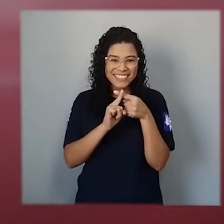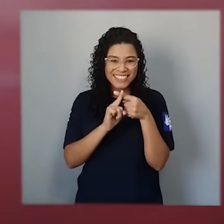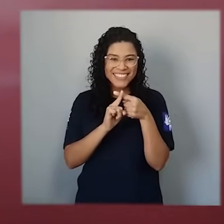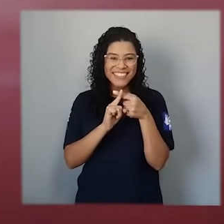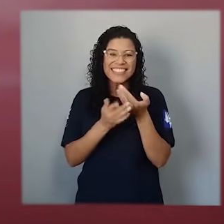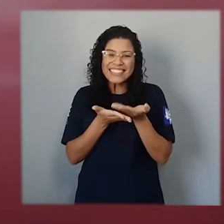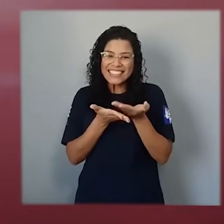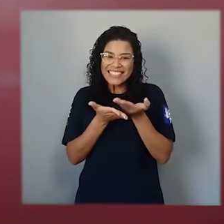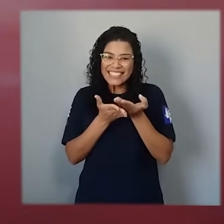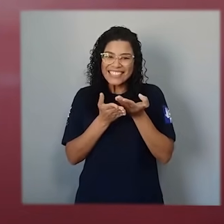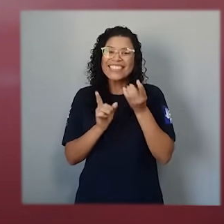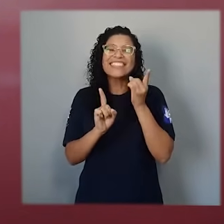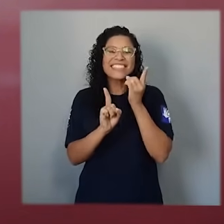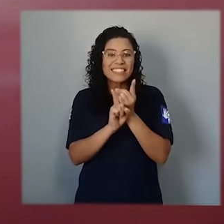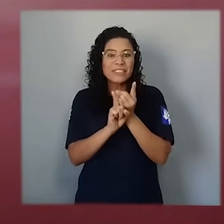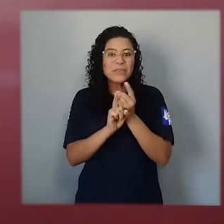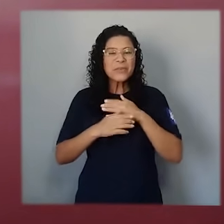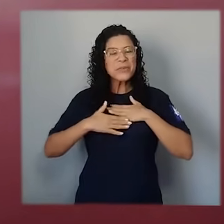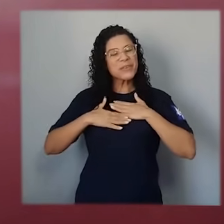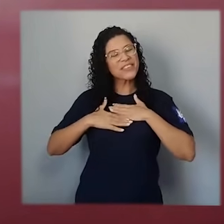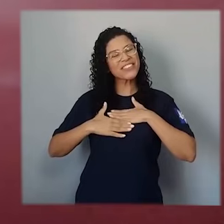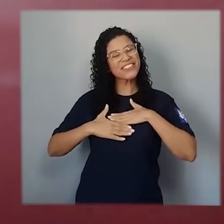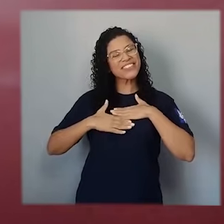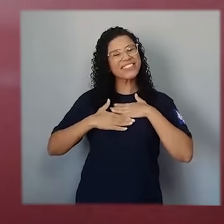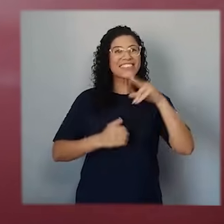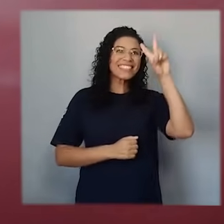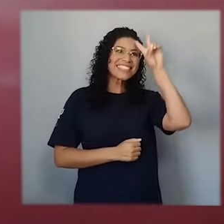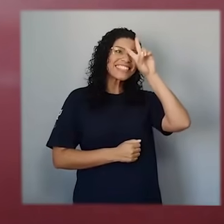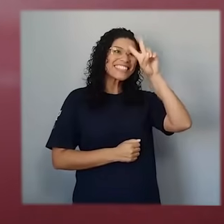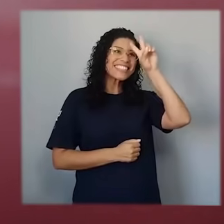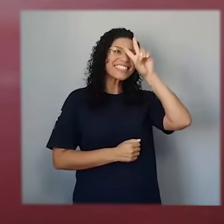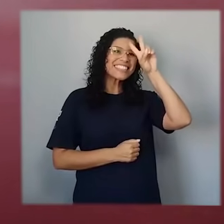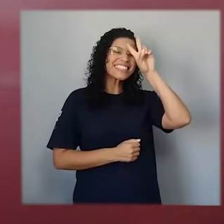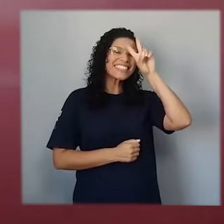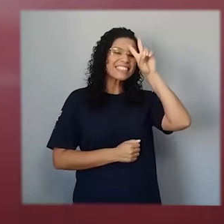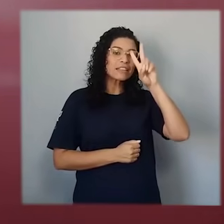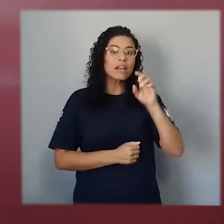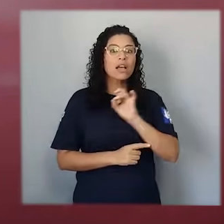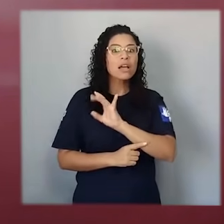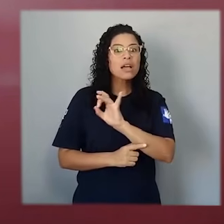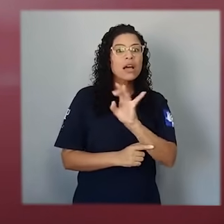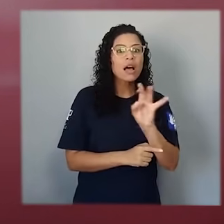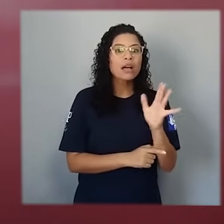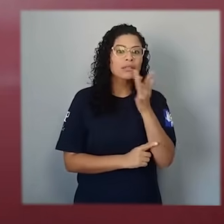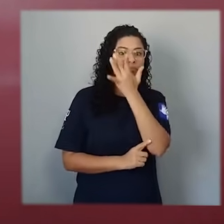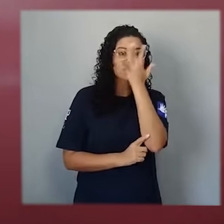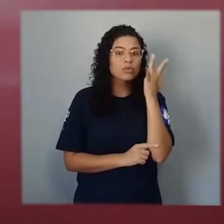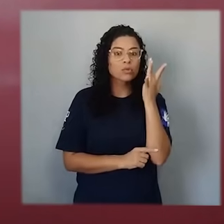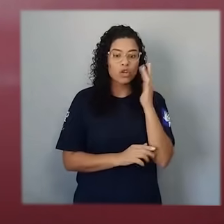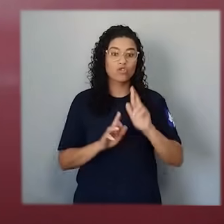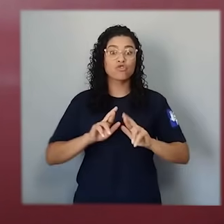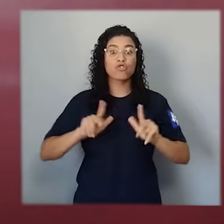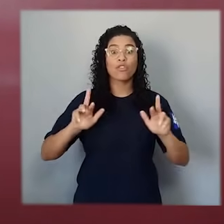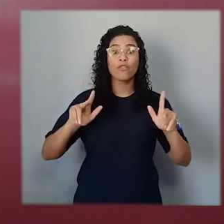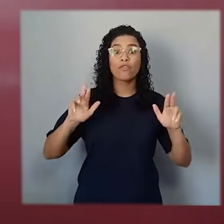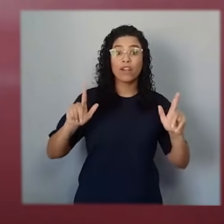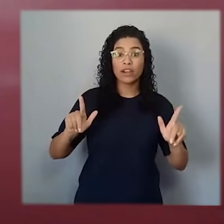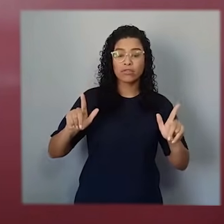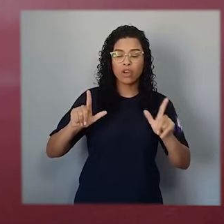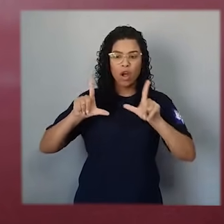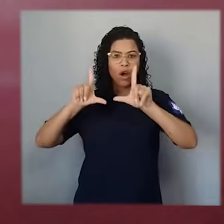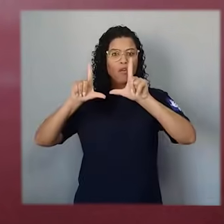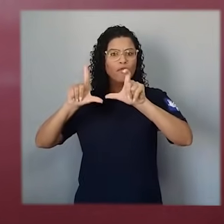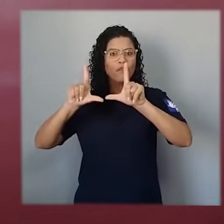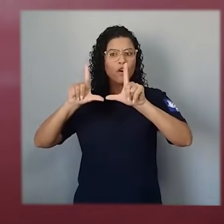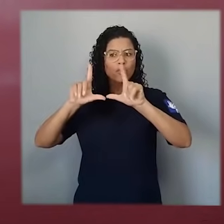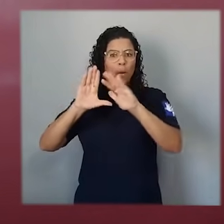Gente, que gostoso relembrar, não é? Vocês lembram que cada pessoa estava num lugar diferente, tirou a foto,